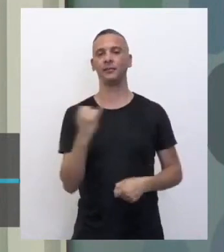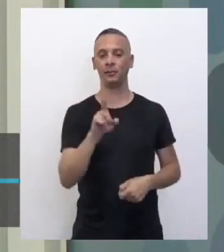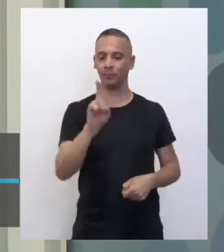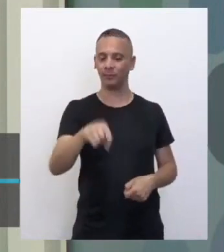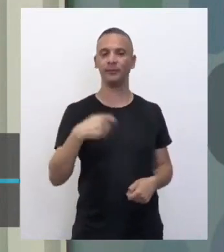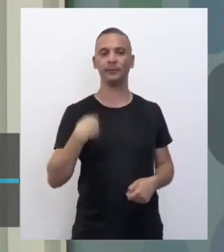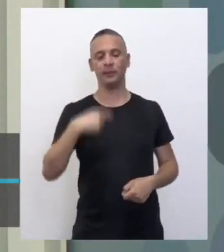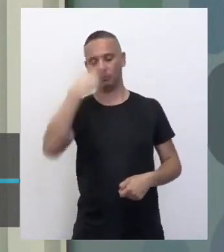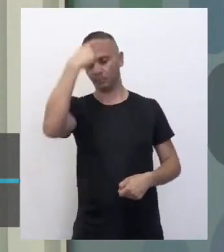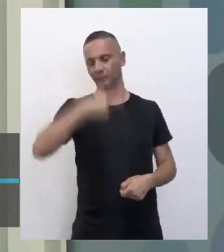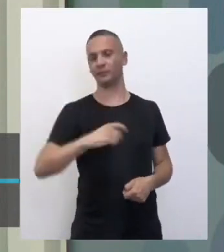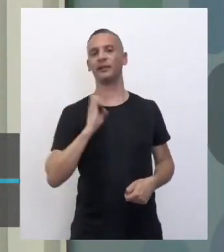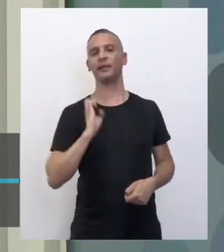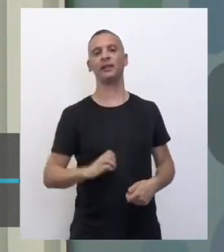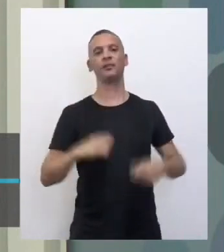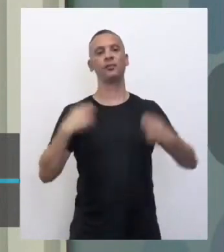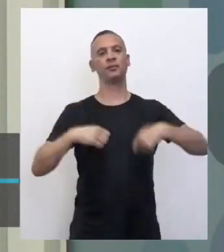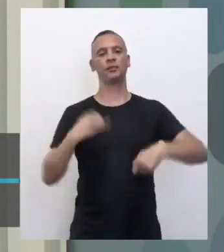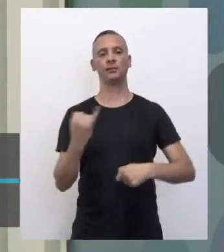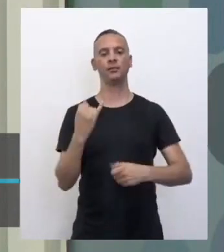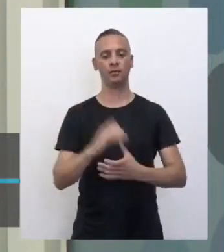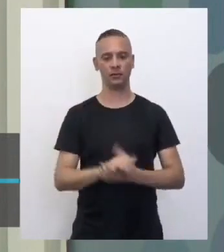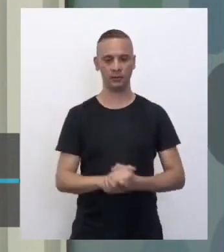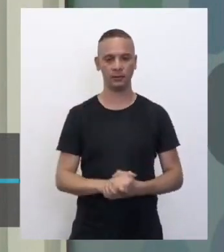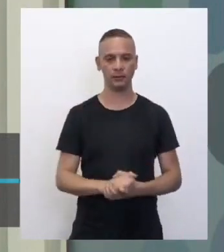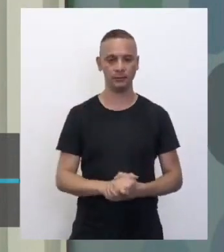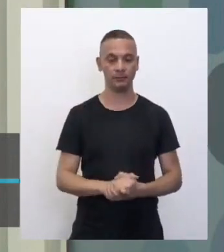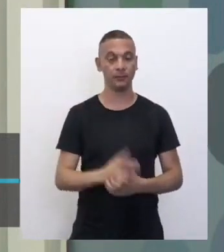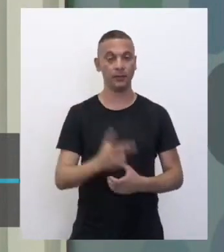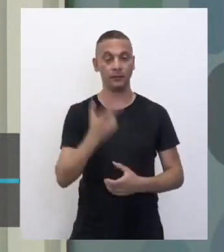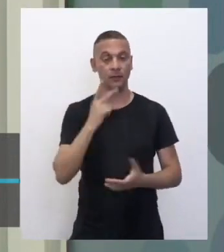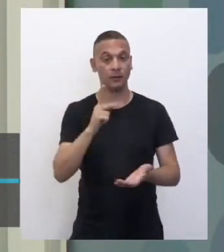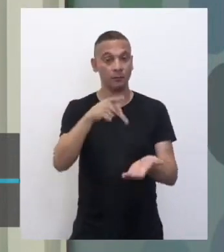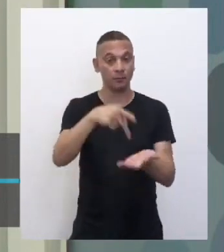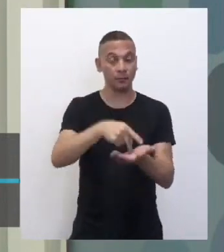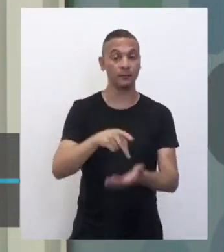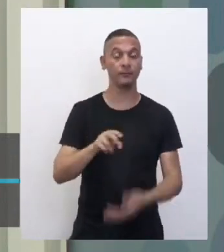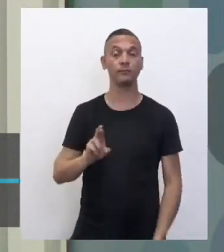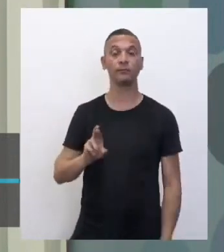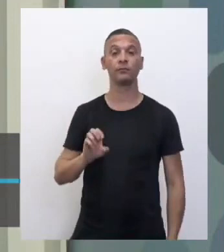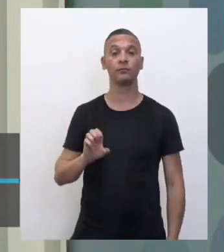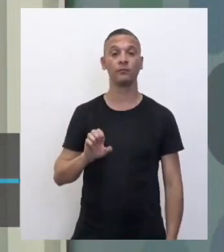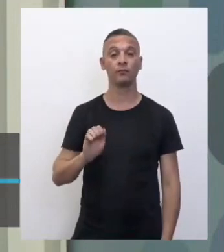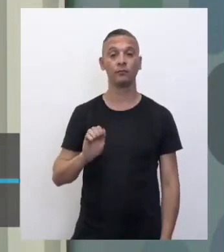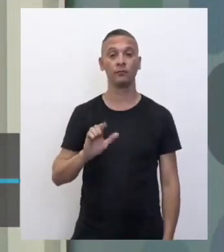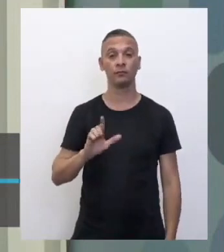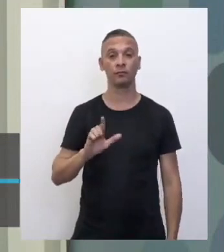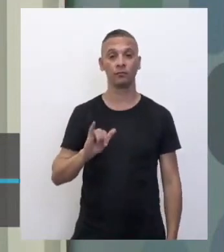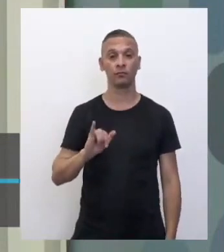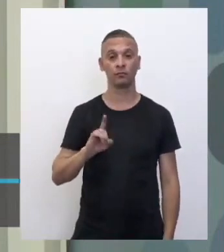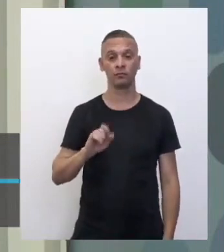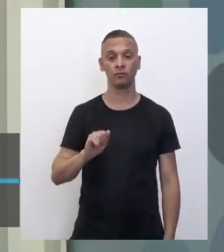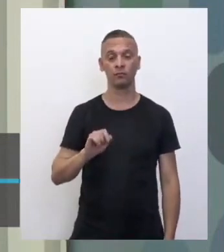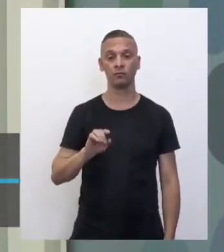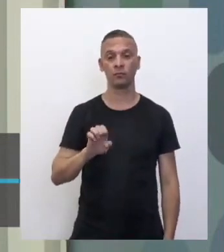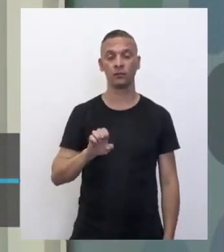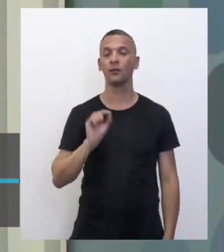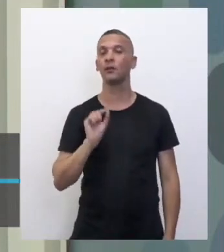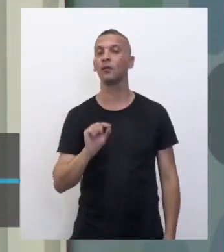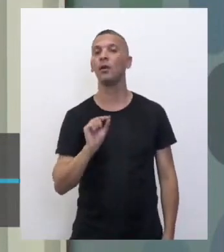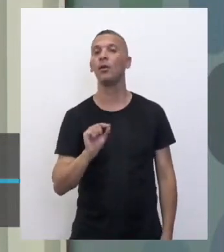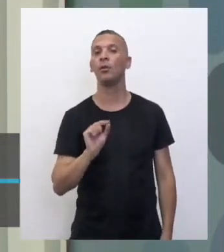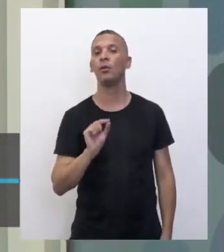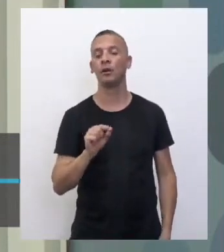maneira solidária na nossa sociedade. Quando a gente fala de realidade, a gente entende realidade, ou a gente pode conceituar